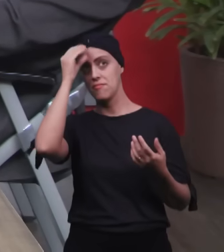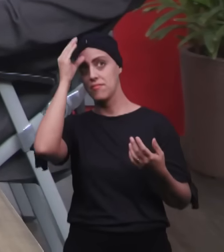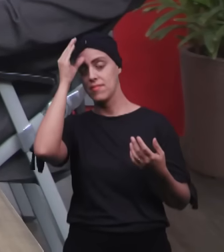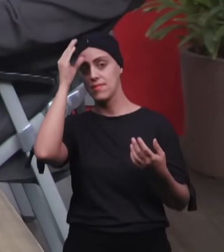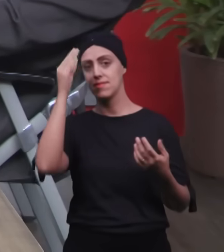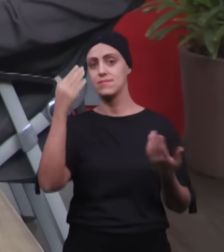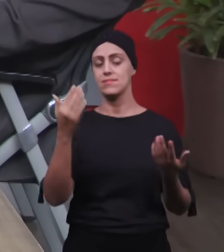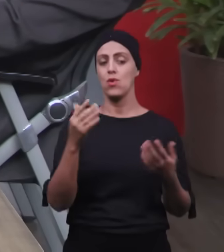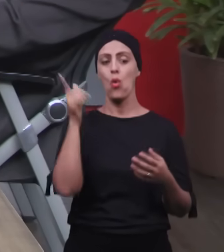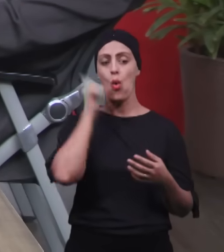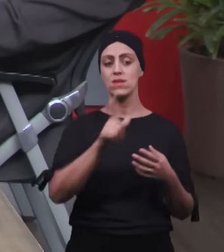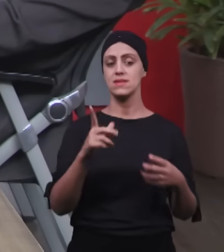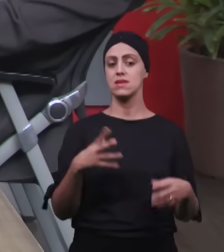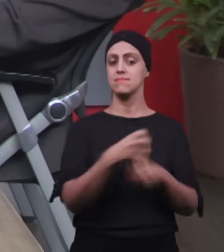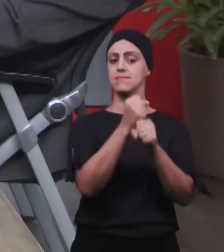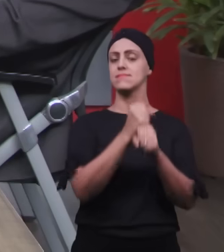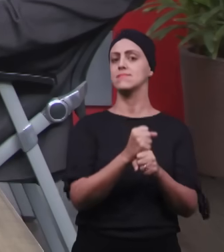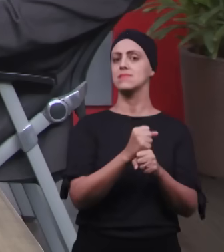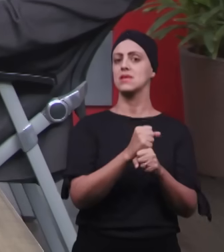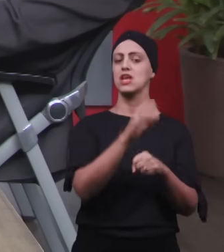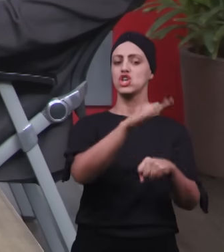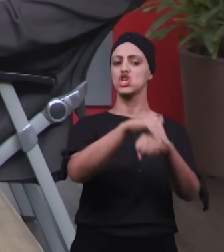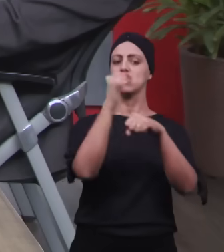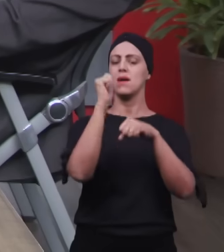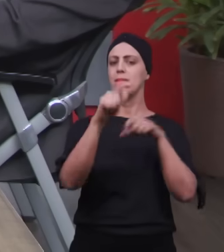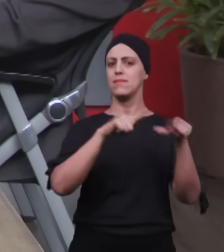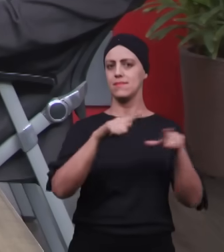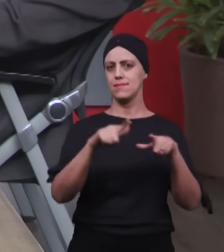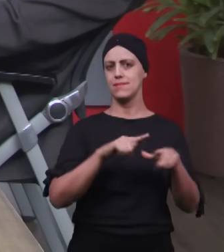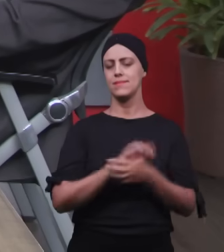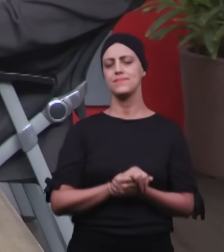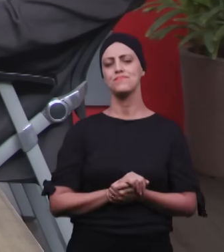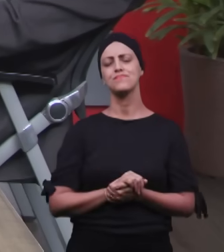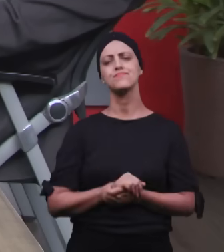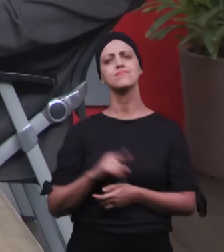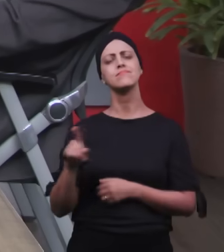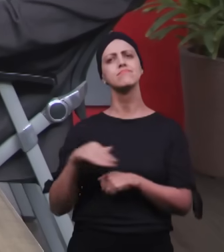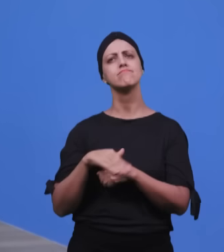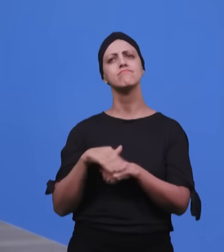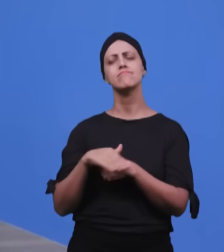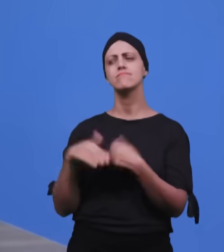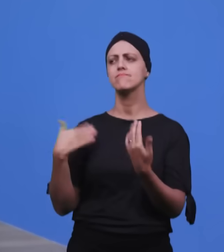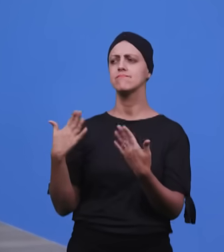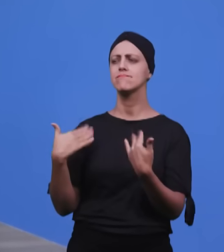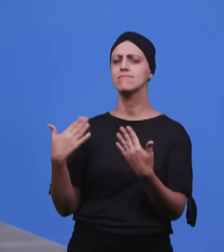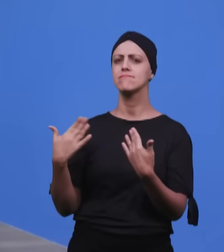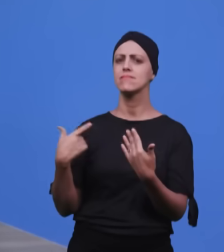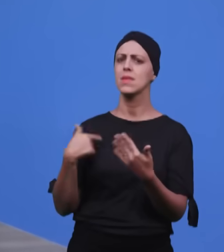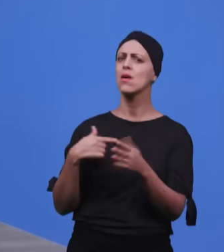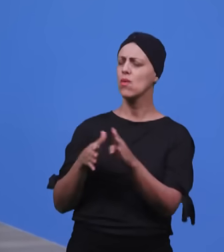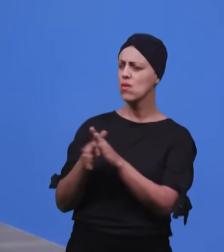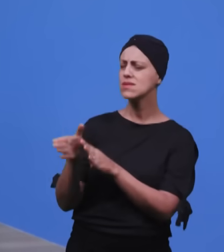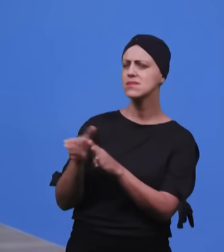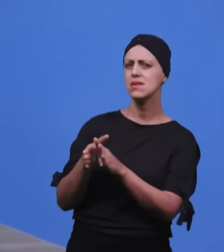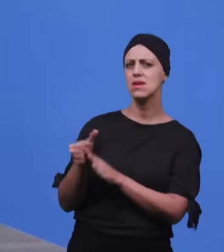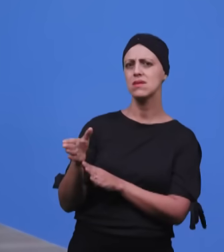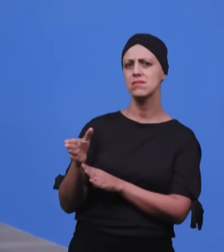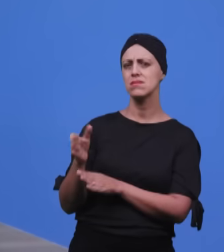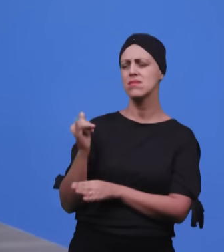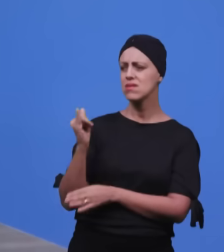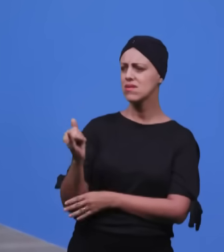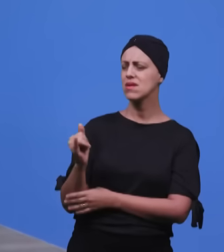que ele seria chamado então ele conversando comigo então eu aconselhei